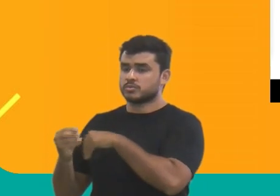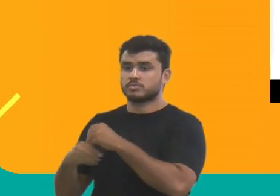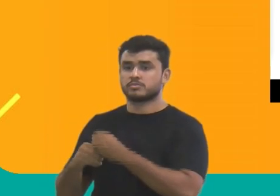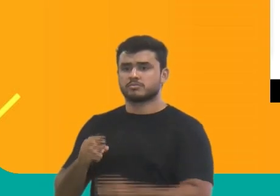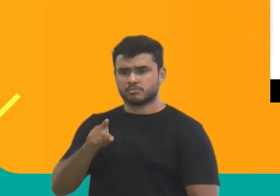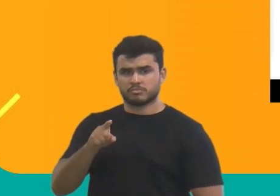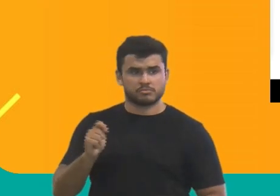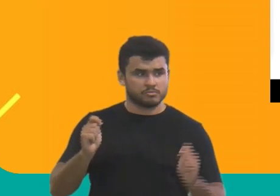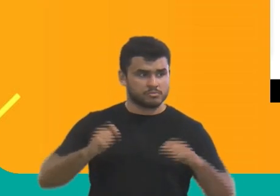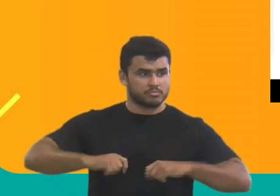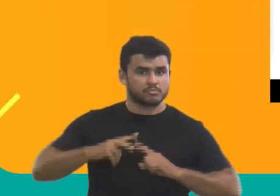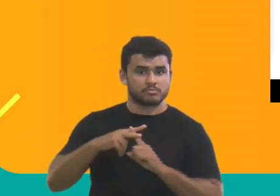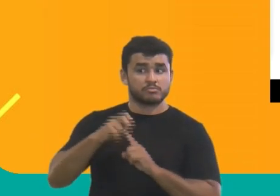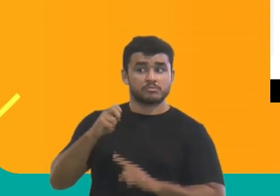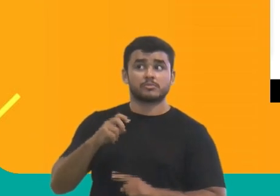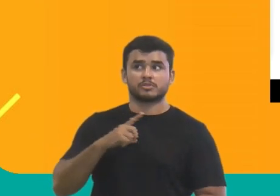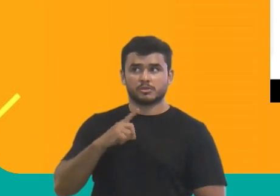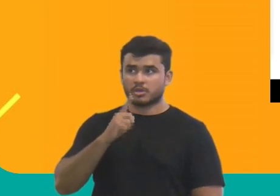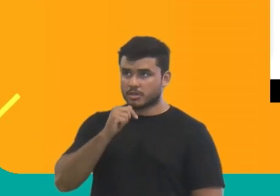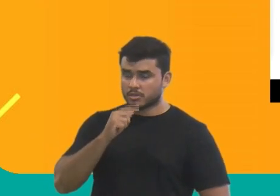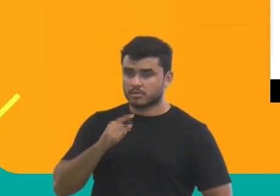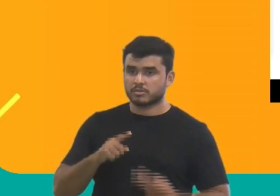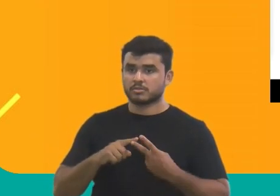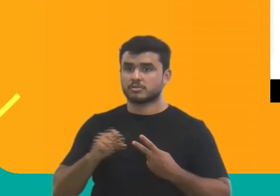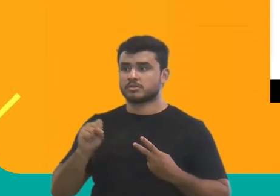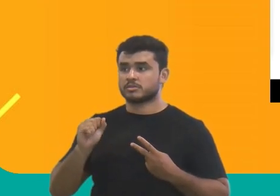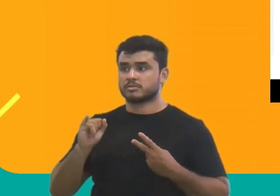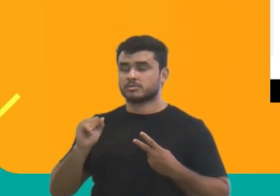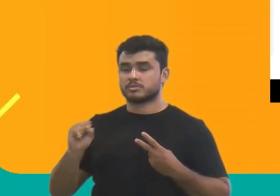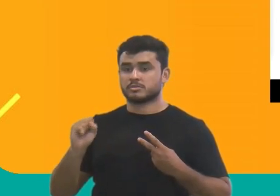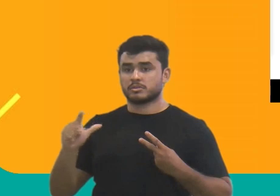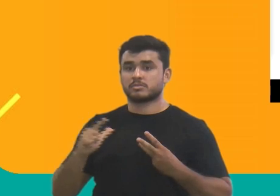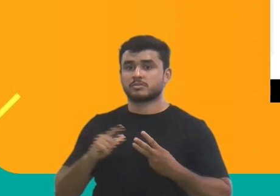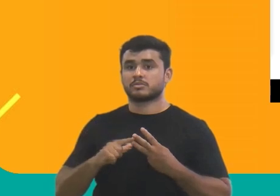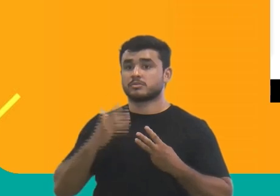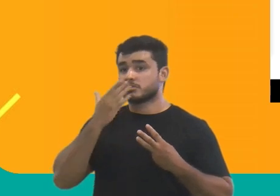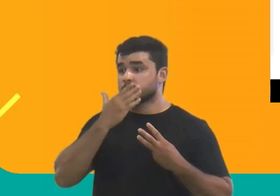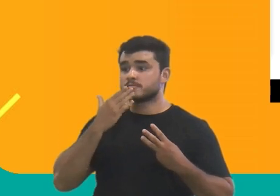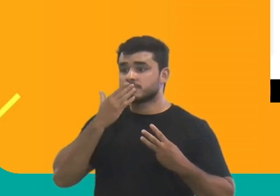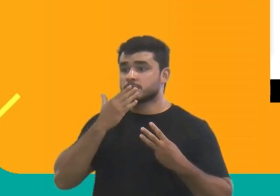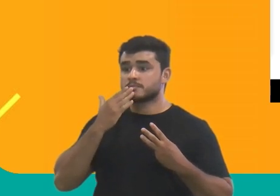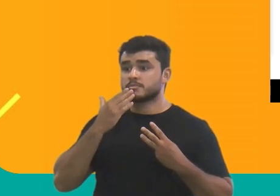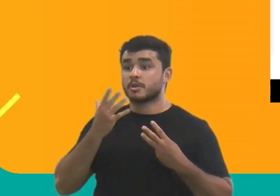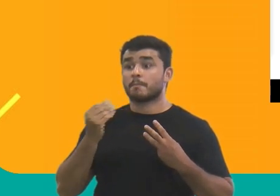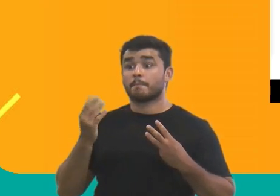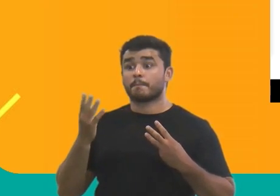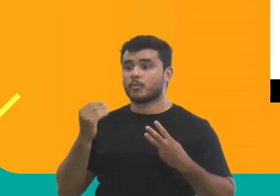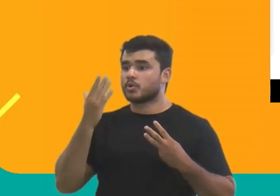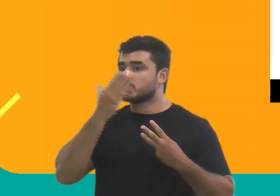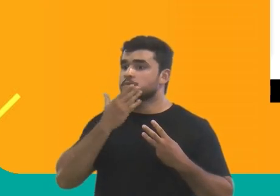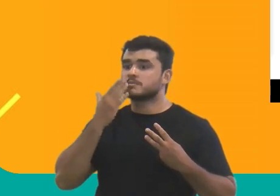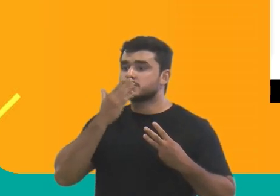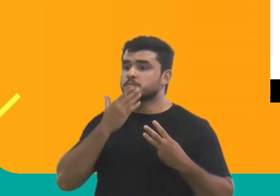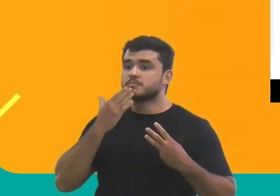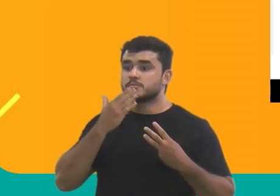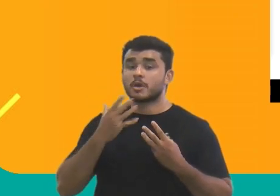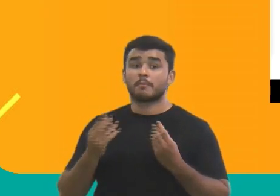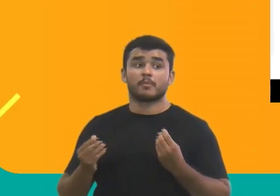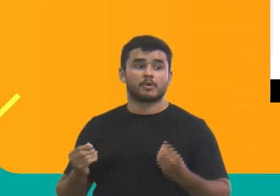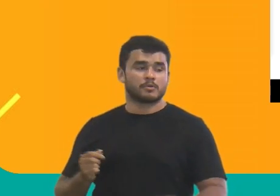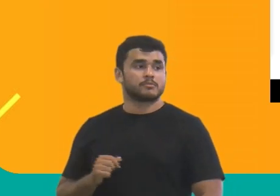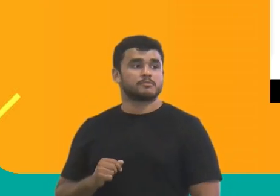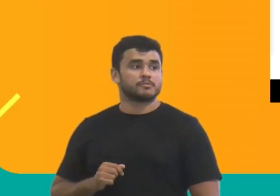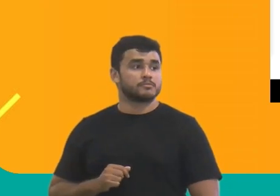refrigerantezinho? Tem água, tem sal e tem açúcar. Uma ruma de açúcar, né? vá por